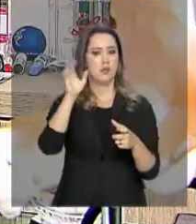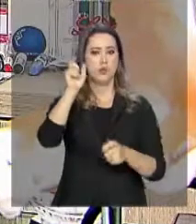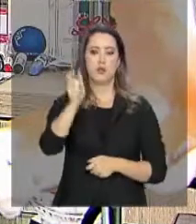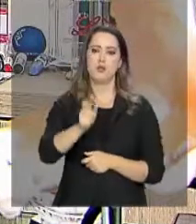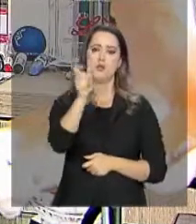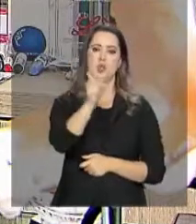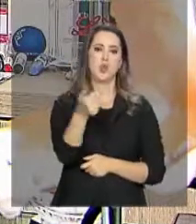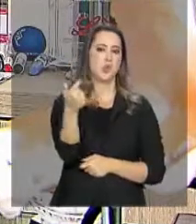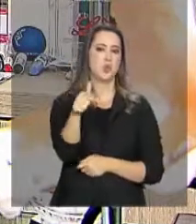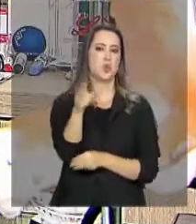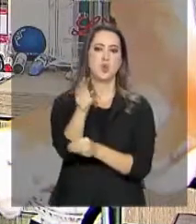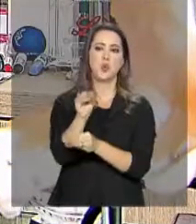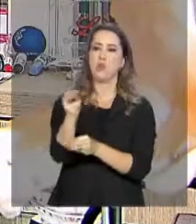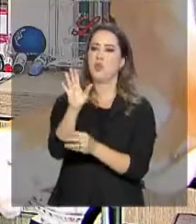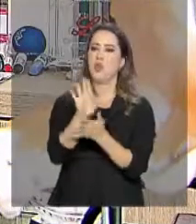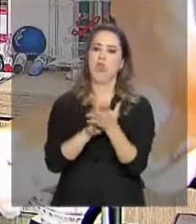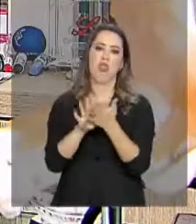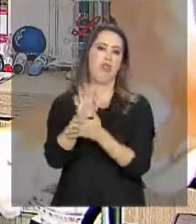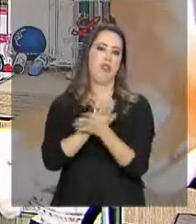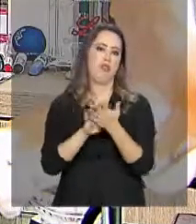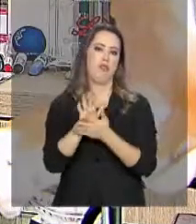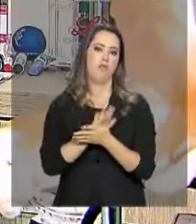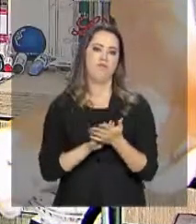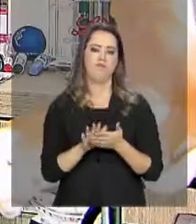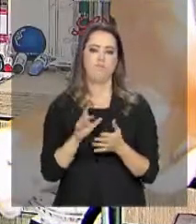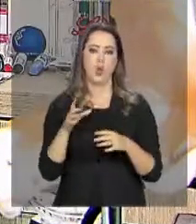sem nunca terem tido seus velhos aminados